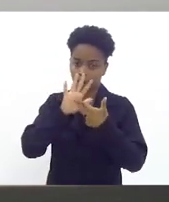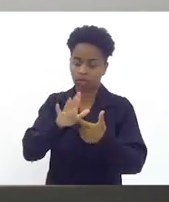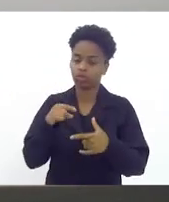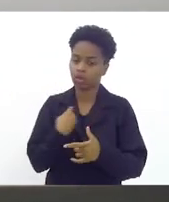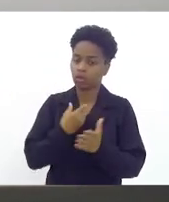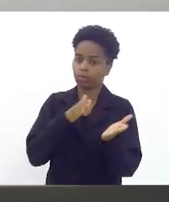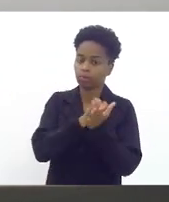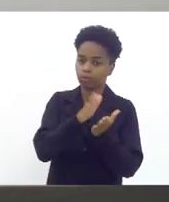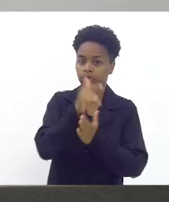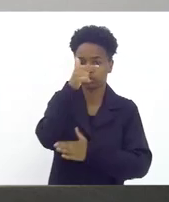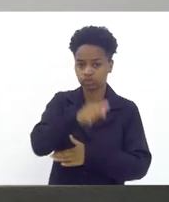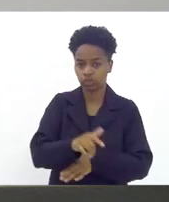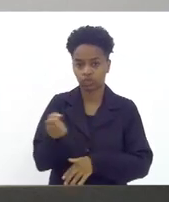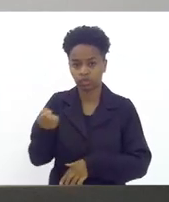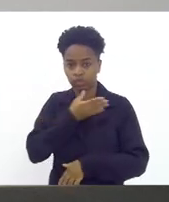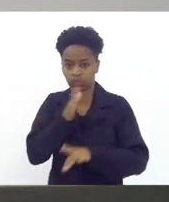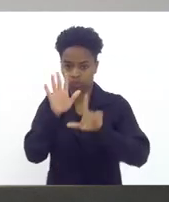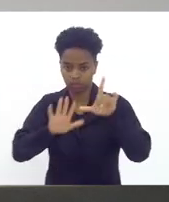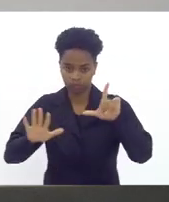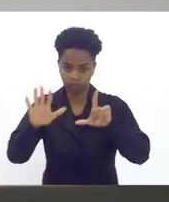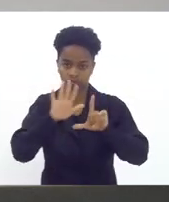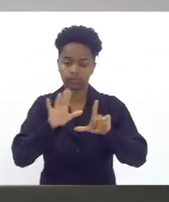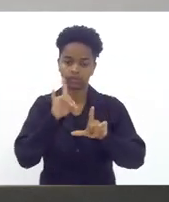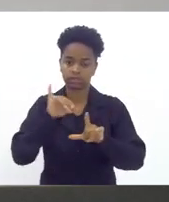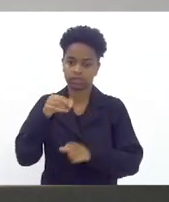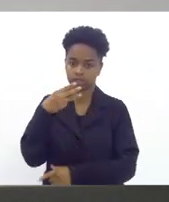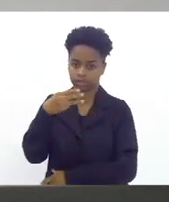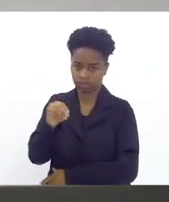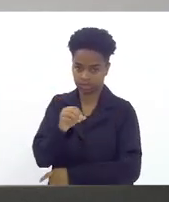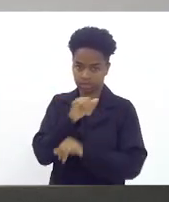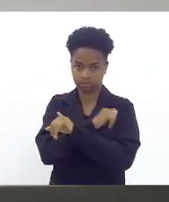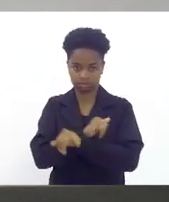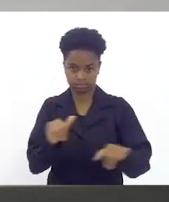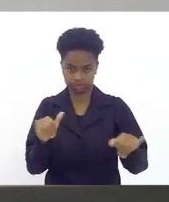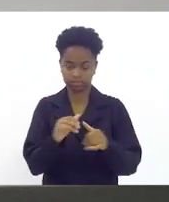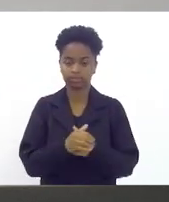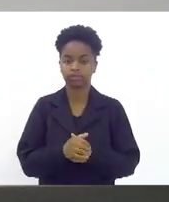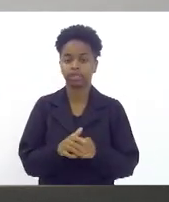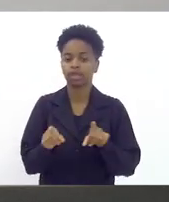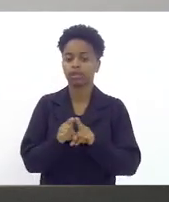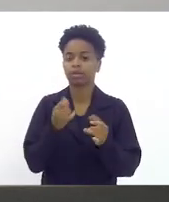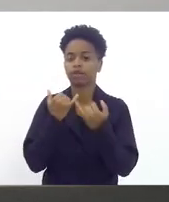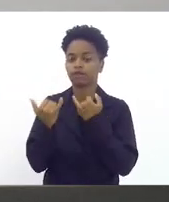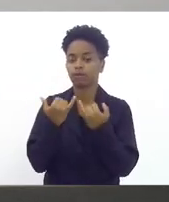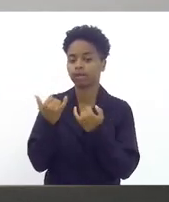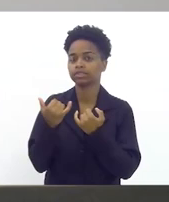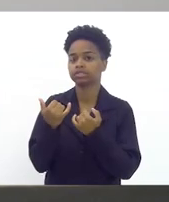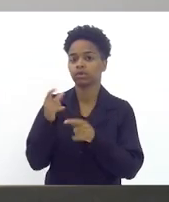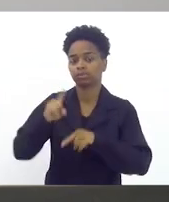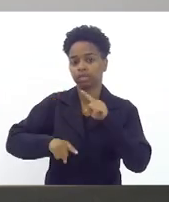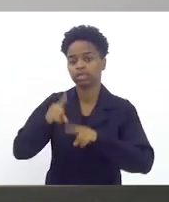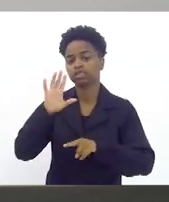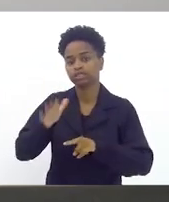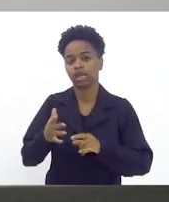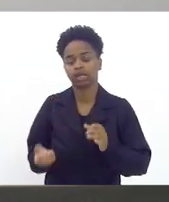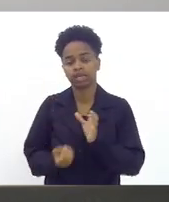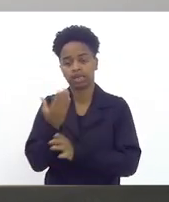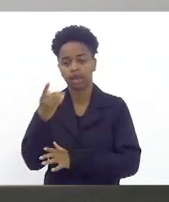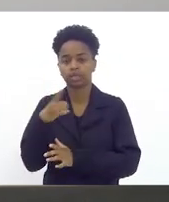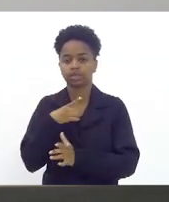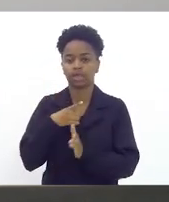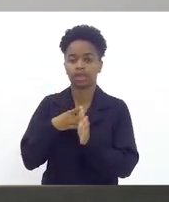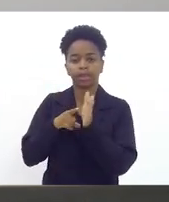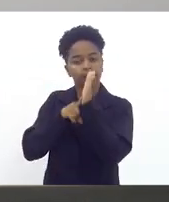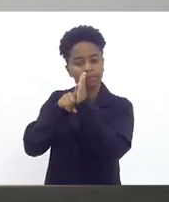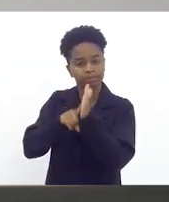justamente lançar agora nesse Portal que no dia 30 e as informações desses produtos que já foram gerados inventários Florestal